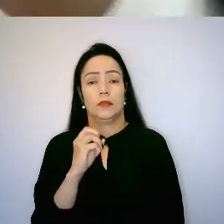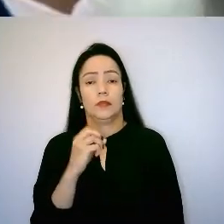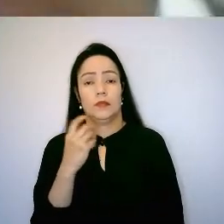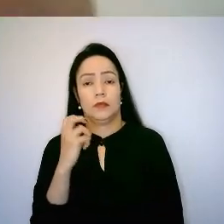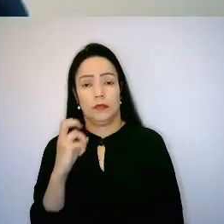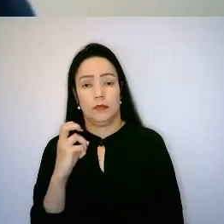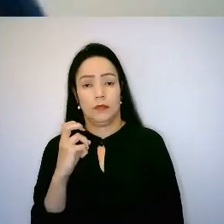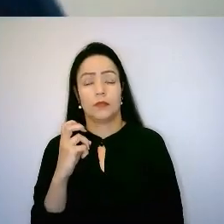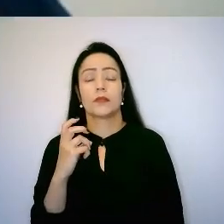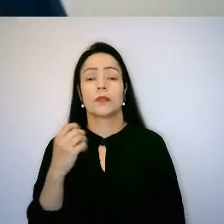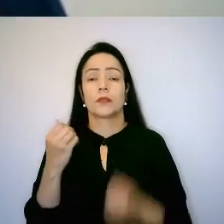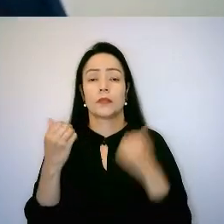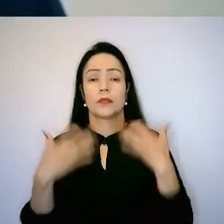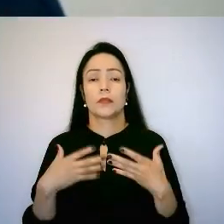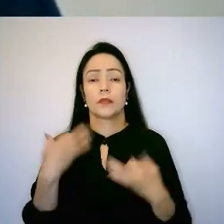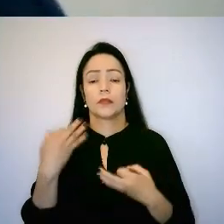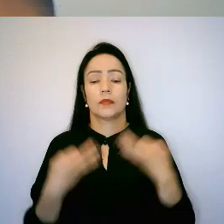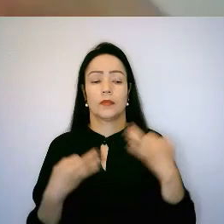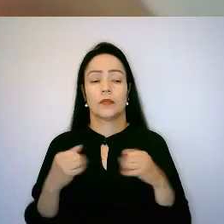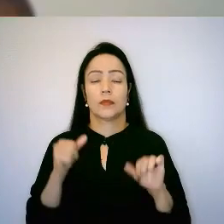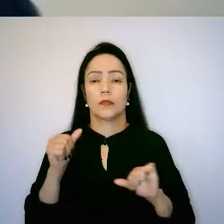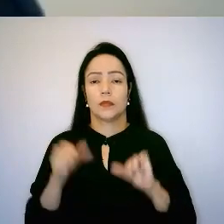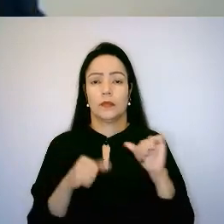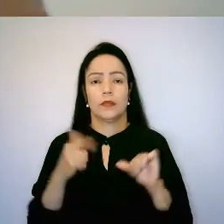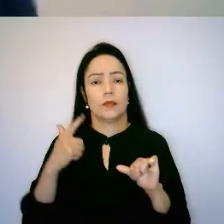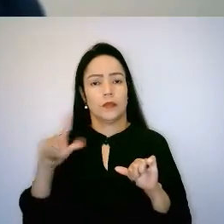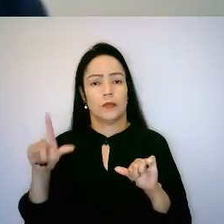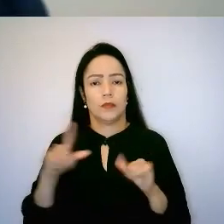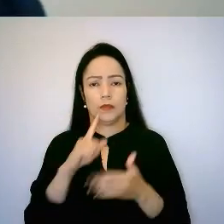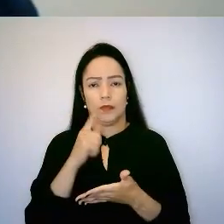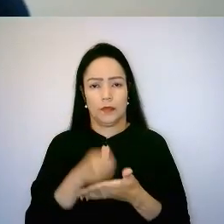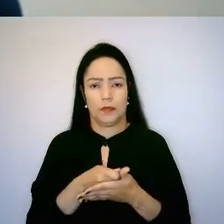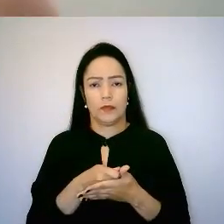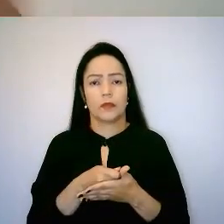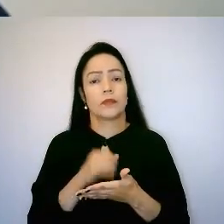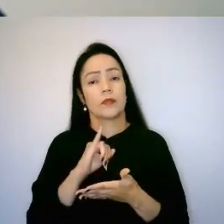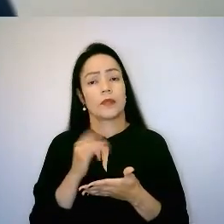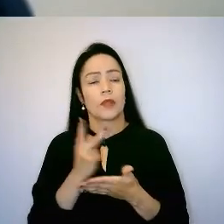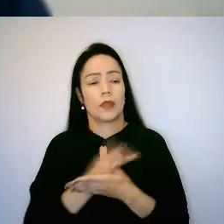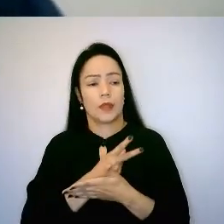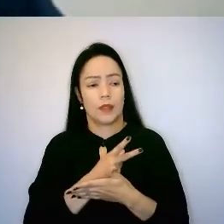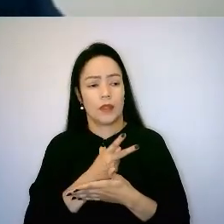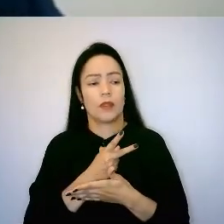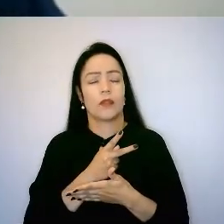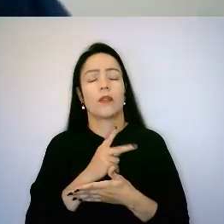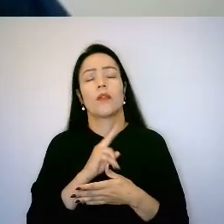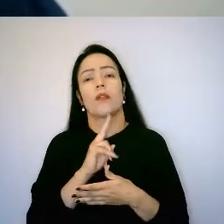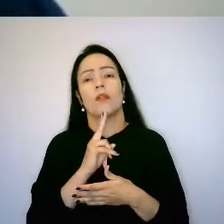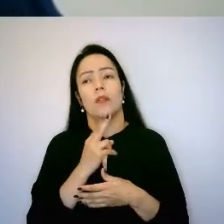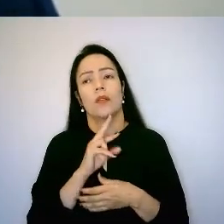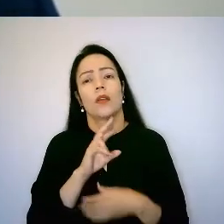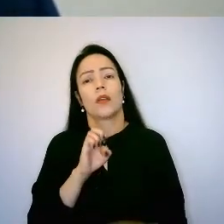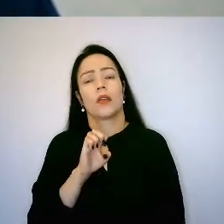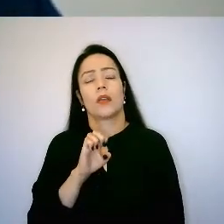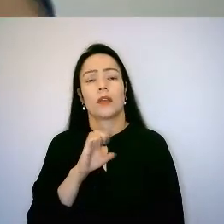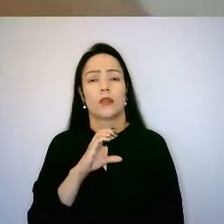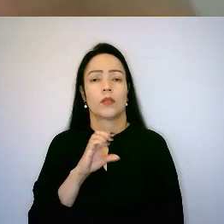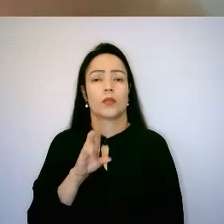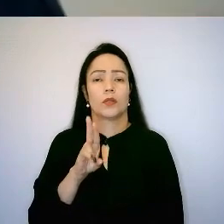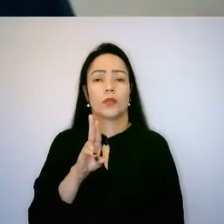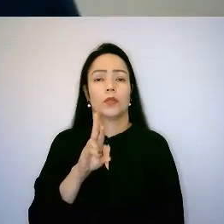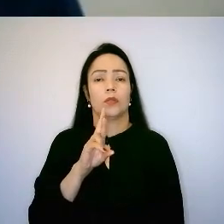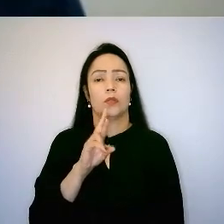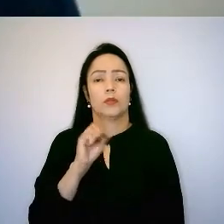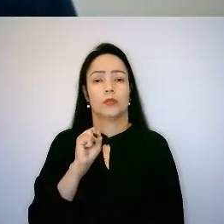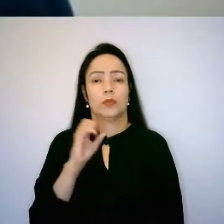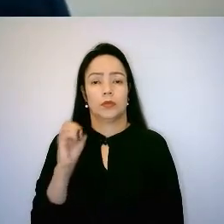Ele só pode modificar a decisão de outro em caso de Mero erro material ou por recurso das partes dispositivo ele